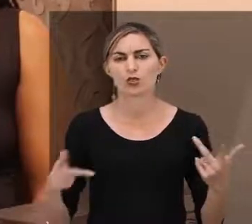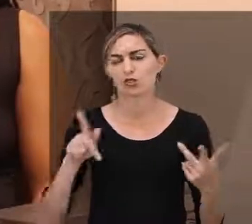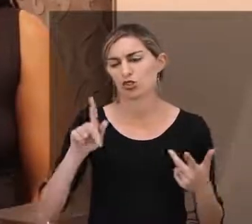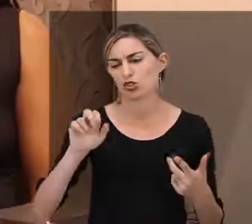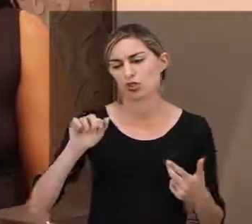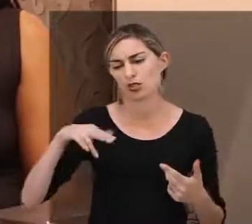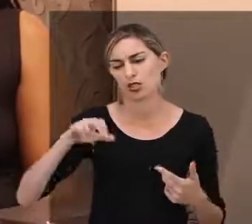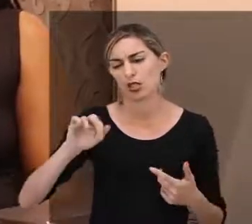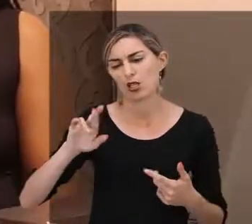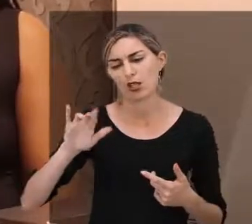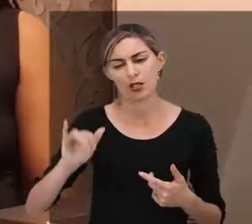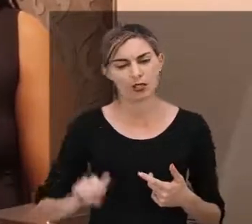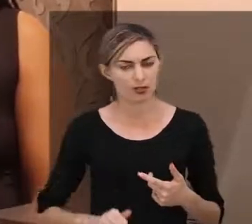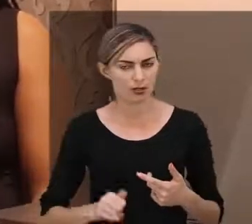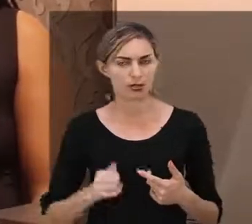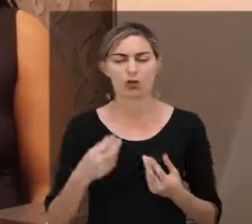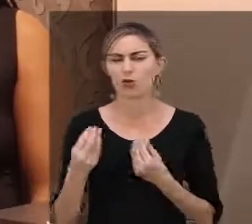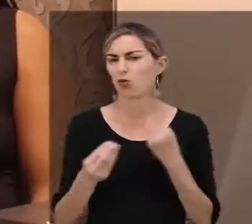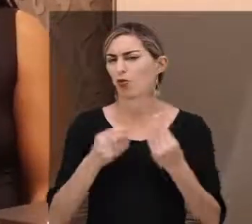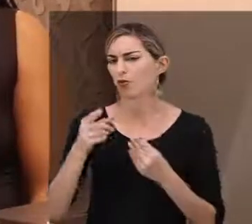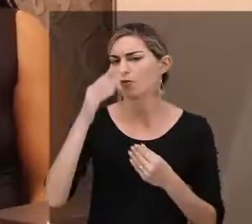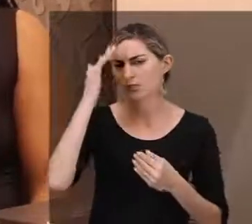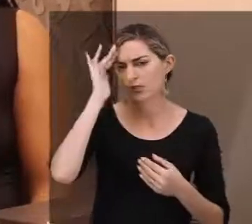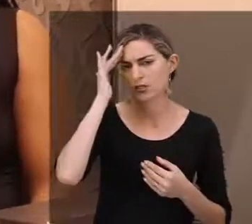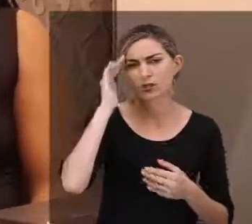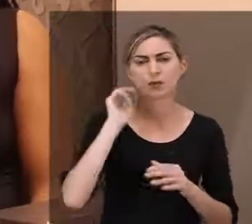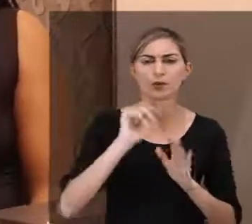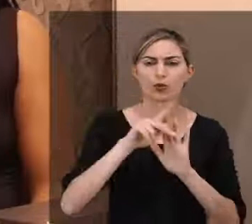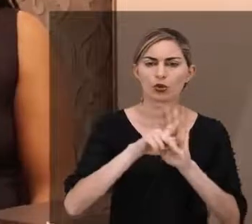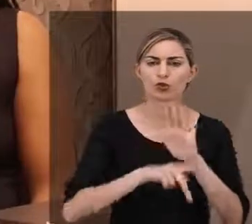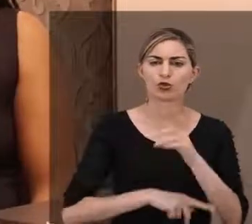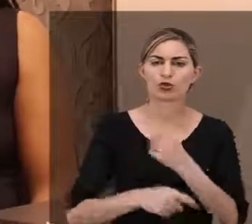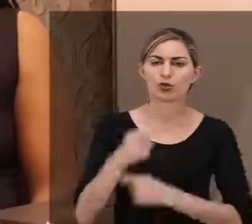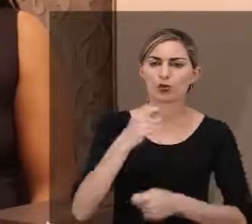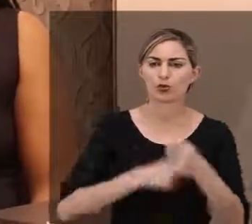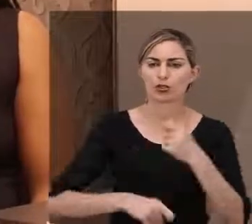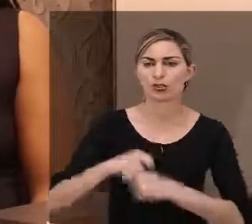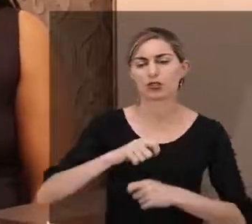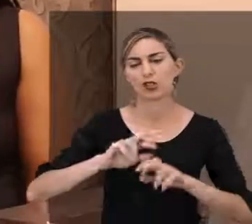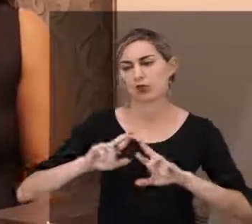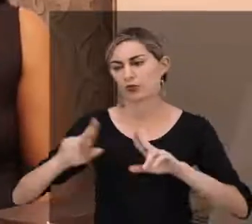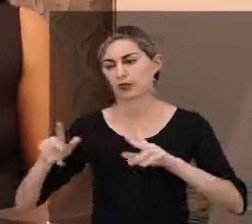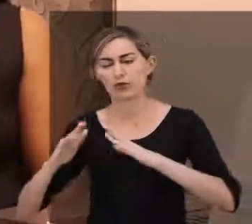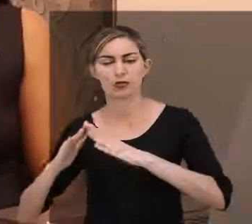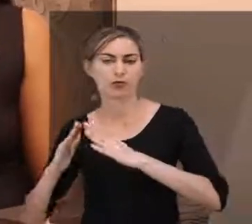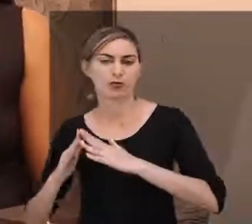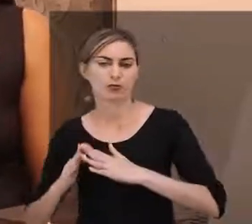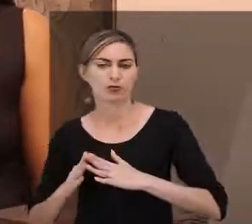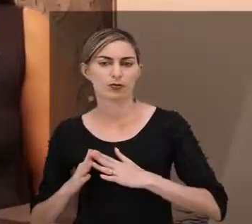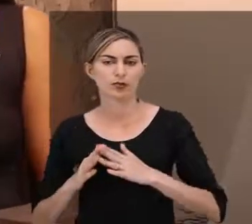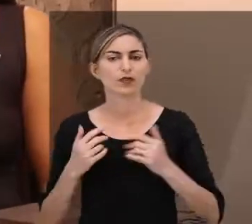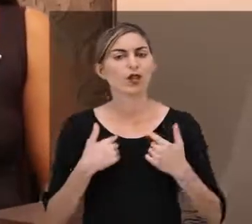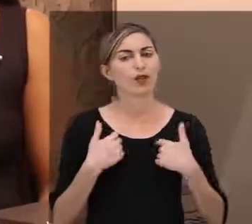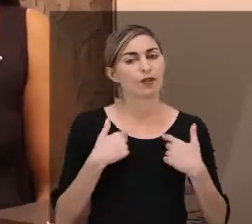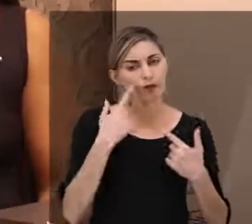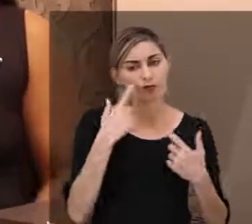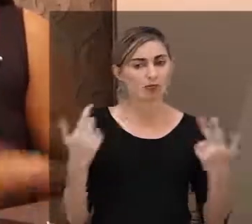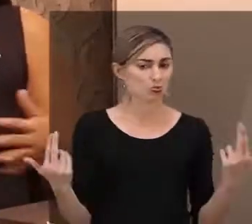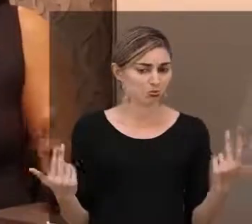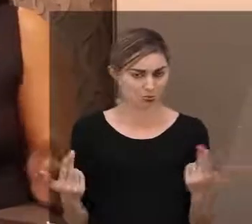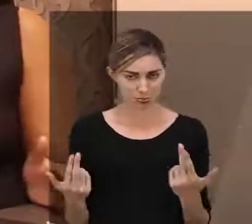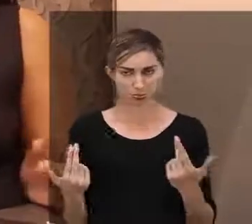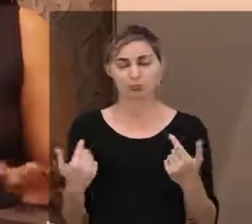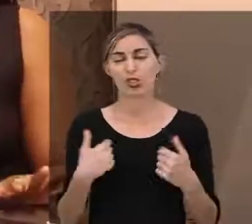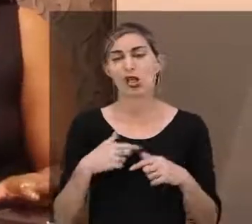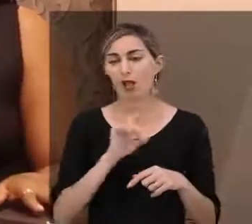genérica, mas como você encara a questão do projeto comercial frente ao residencial? Eu encaro da mesma forma,